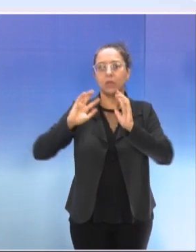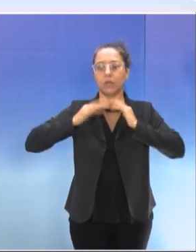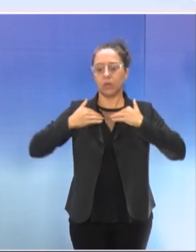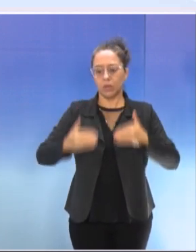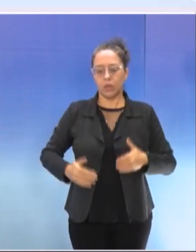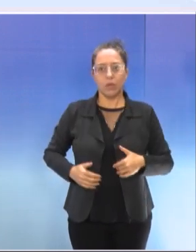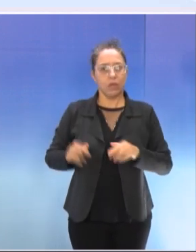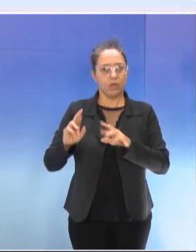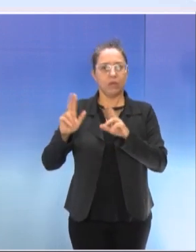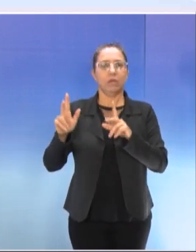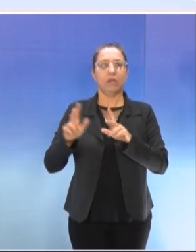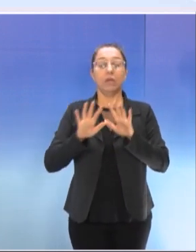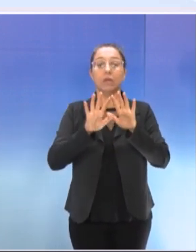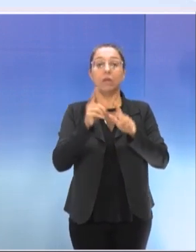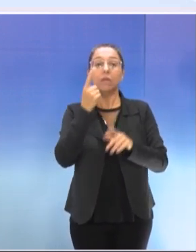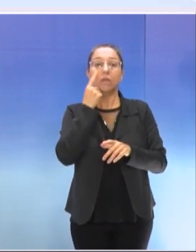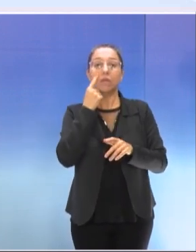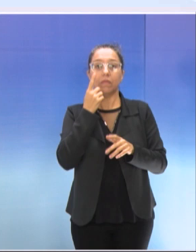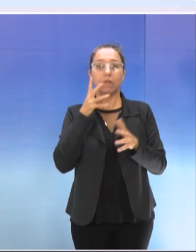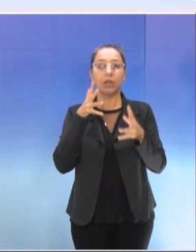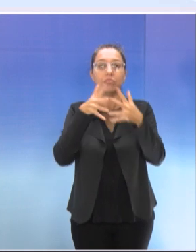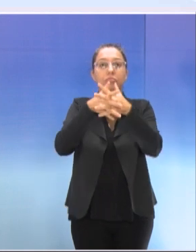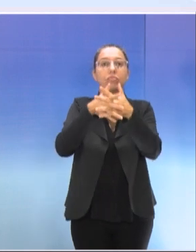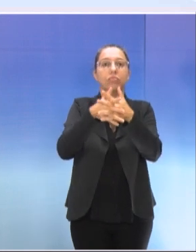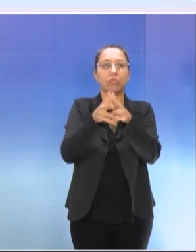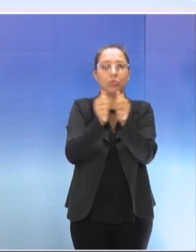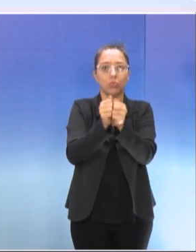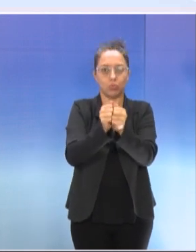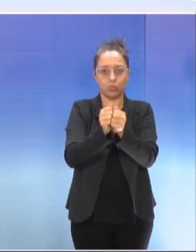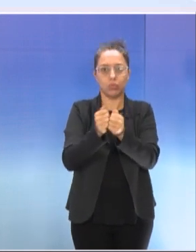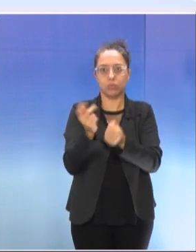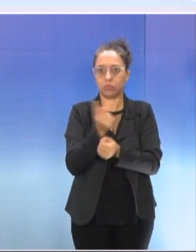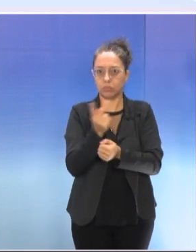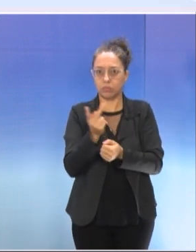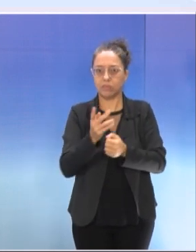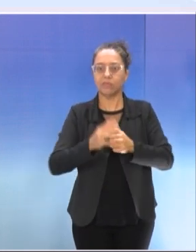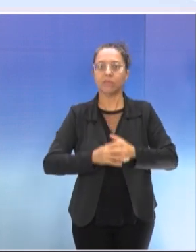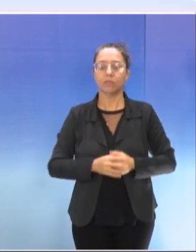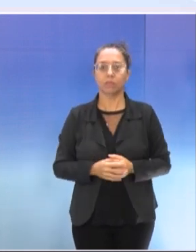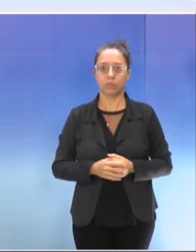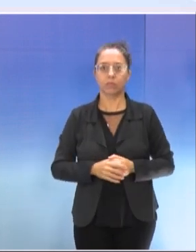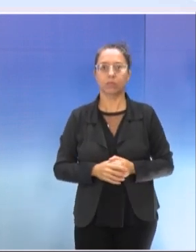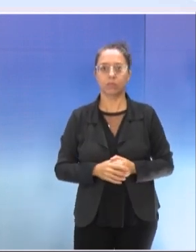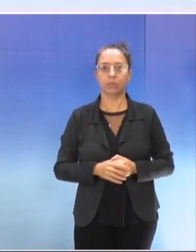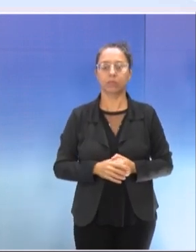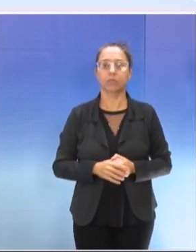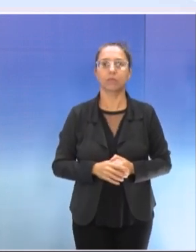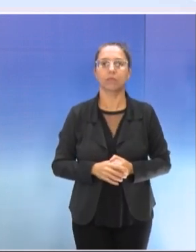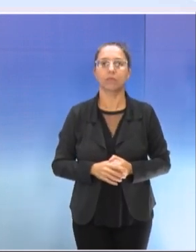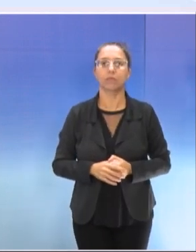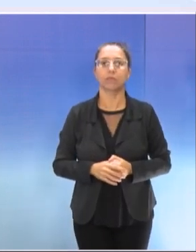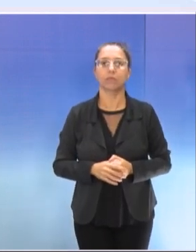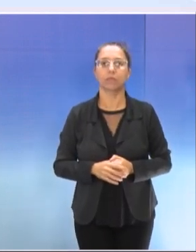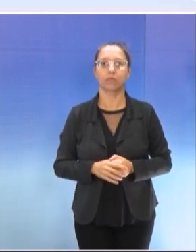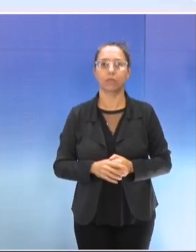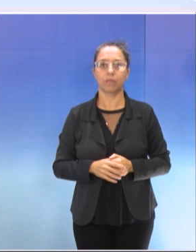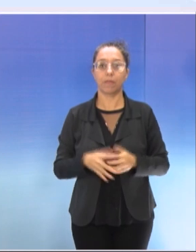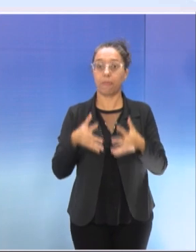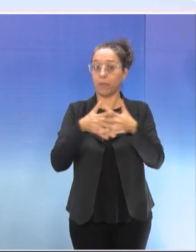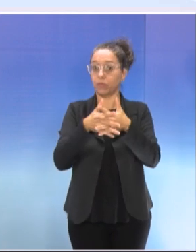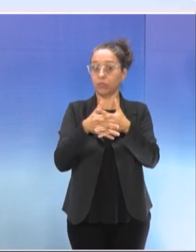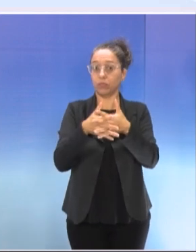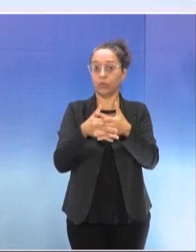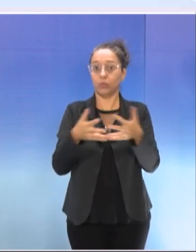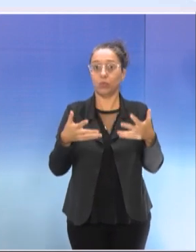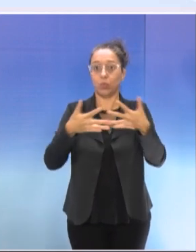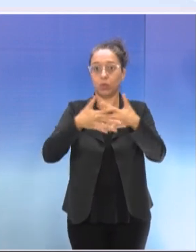anomalia. Vamos olhar o cruzamento deste homem aqui, sem anomalia, com essa mulher sem anomalia. Vamos para a